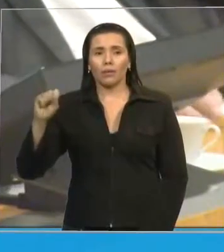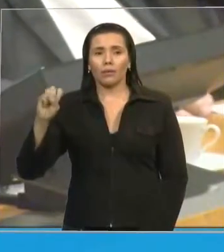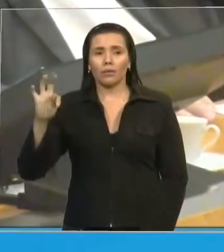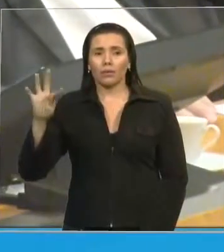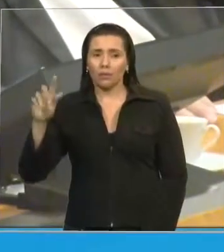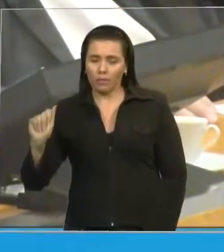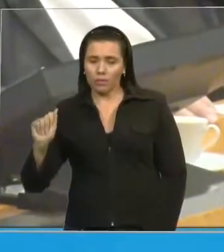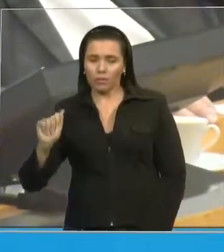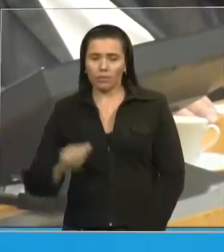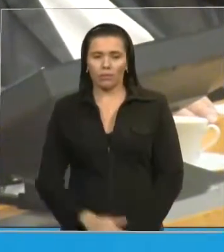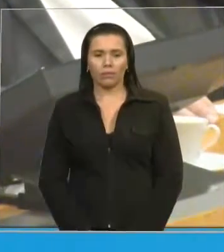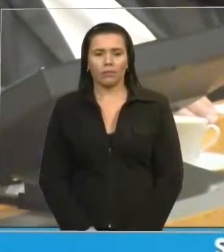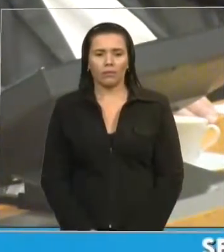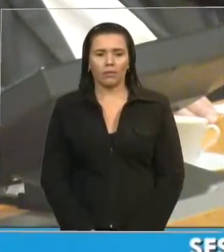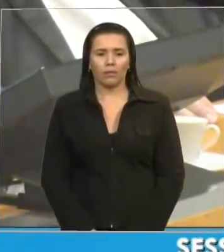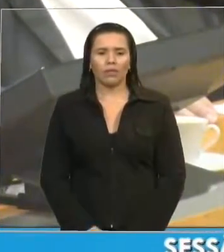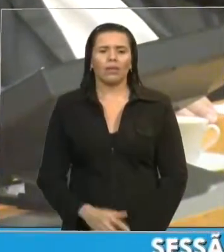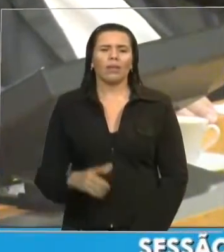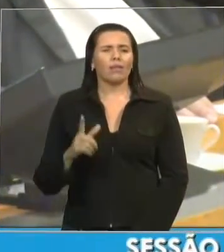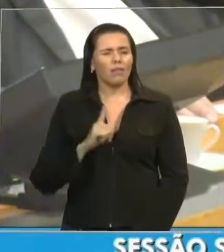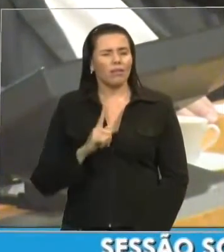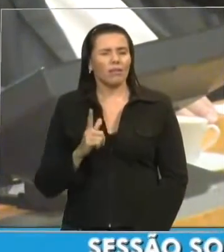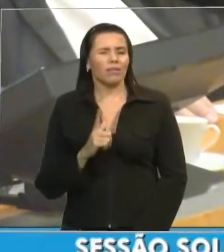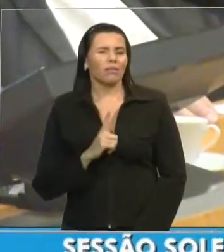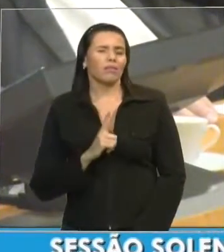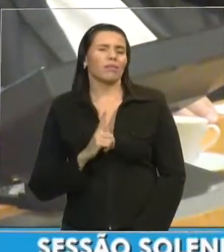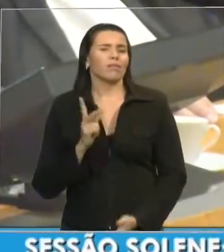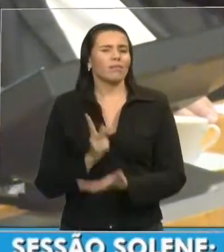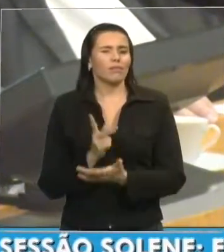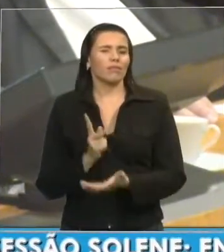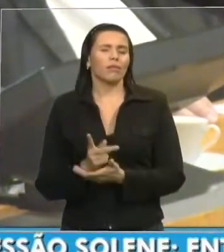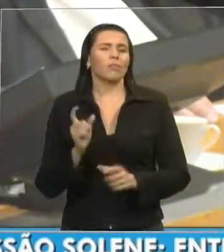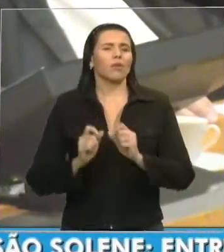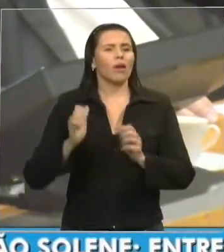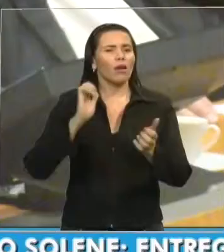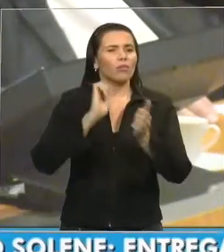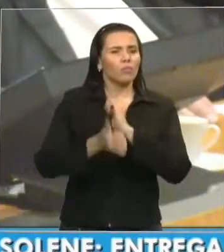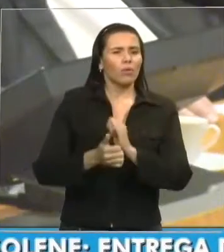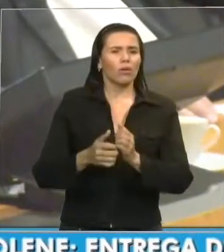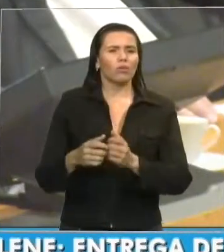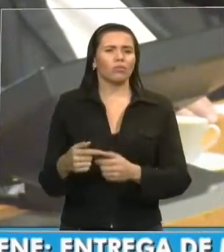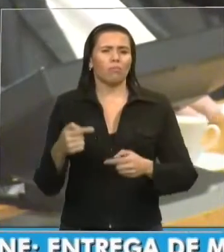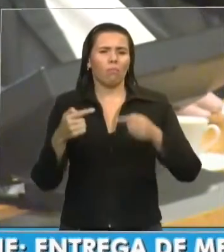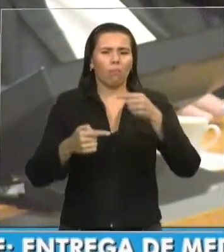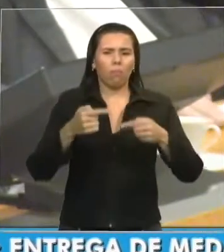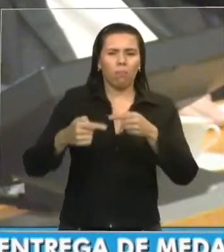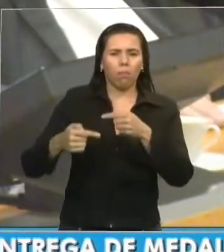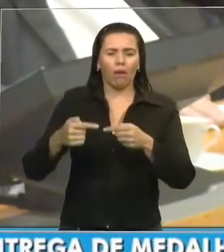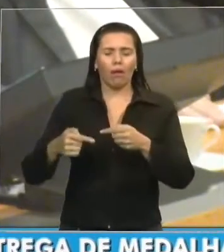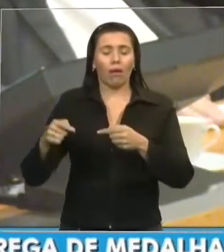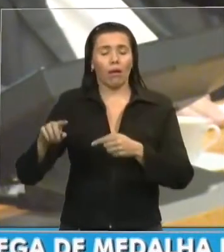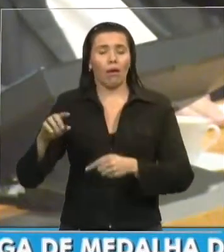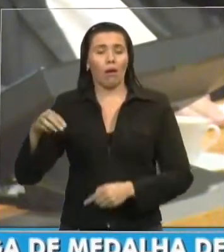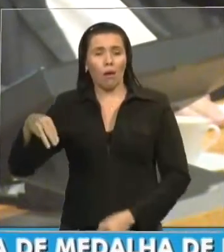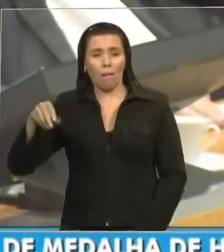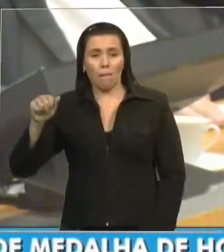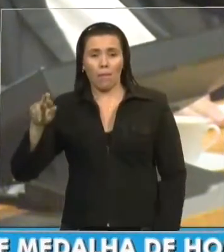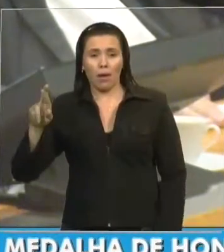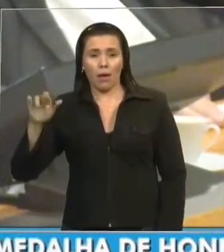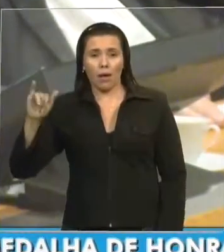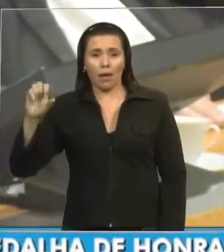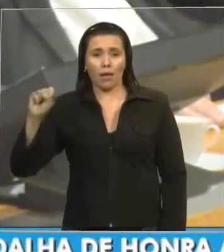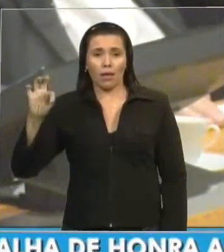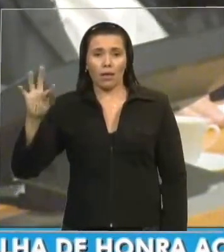histórica por conta das práticas esportivas entre Marista e Batista, e também de comparar